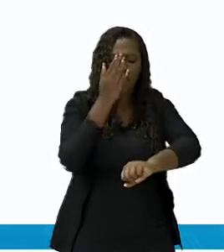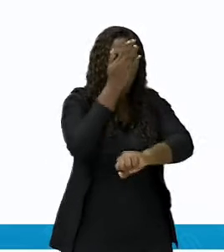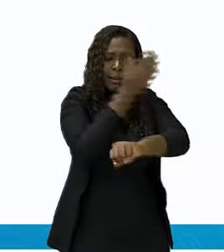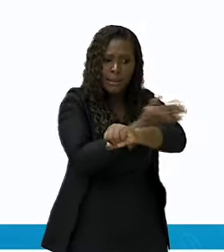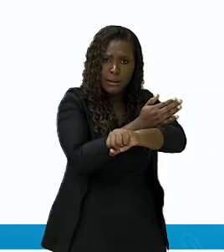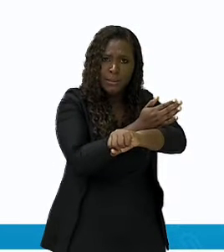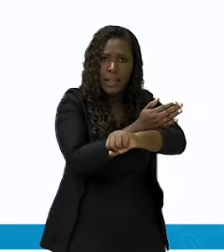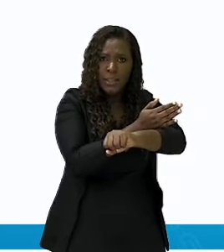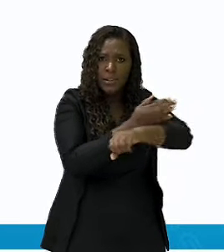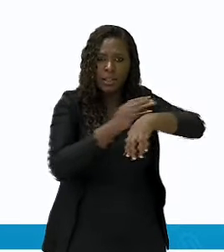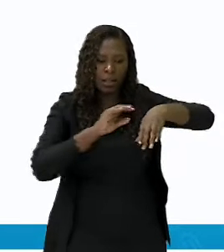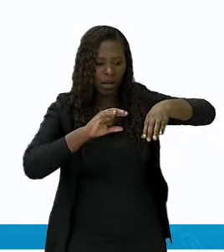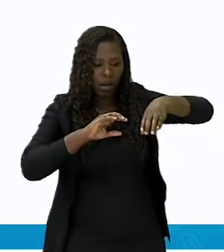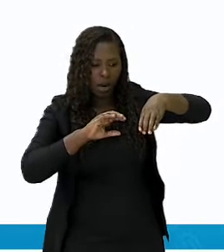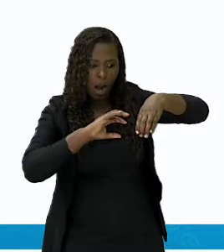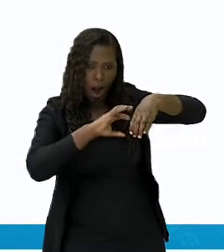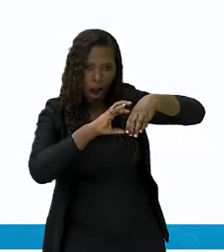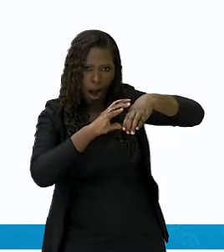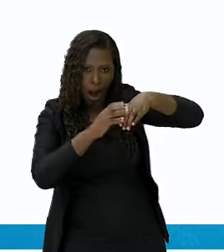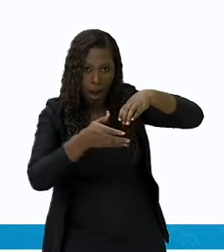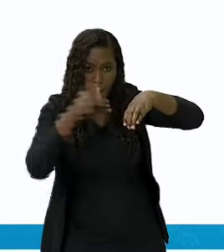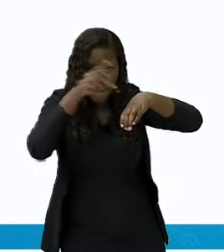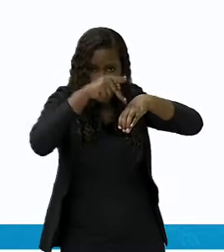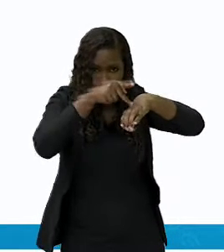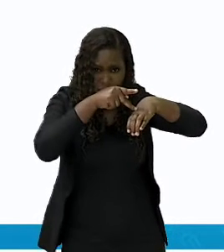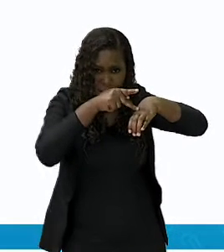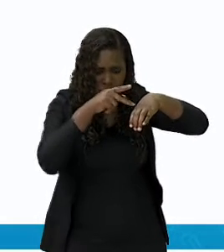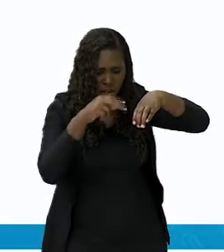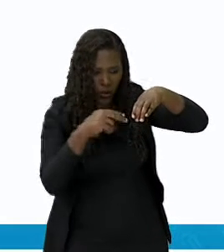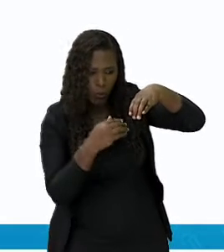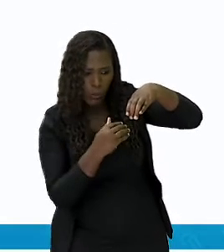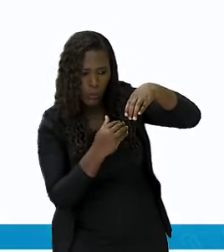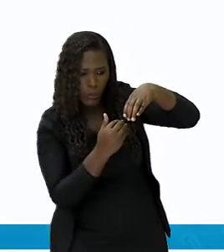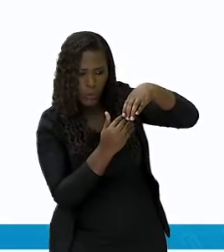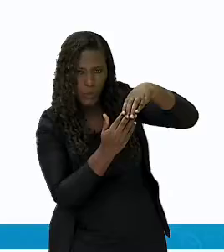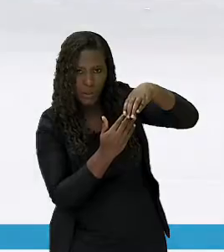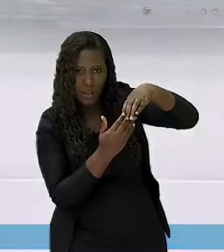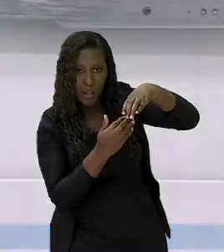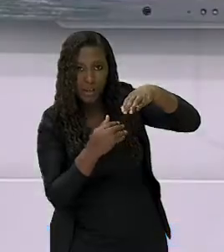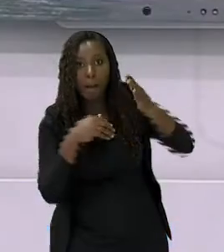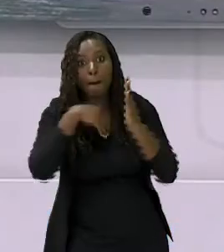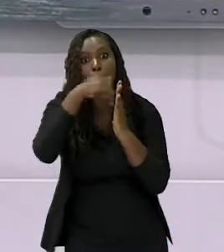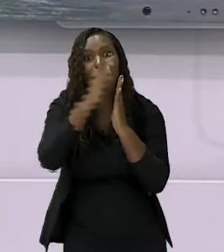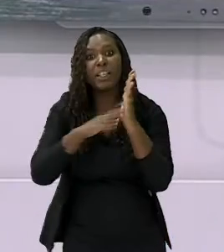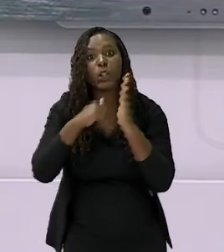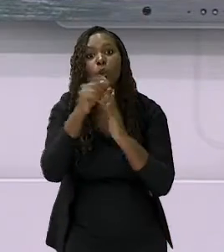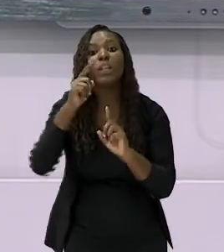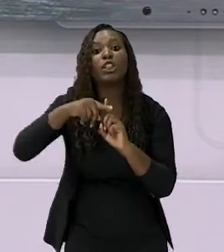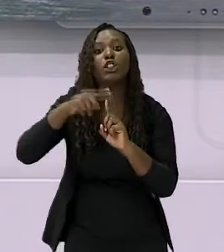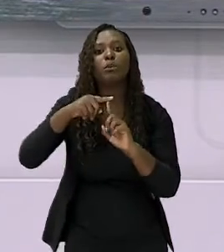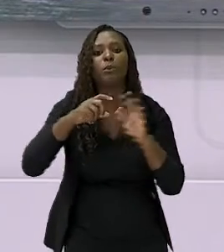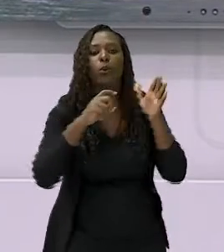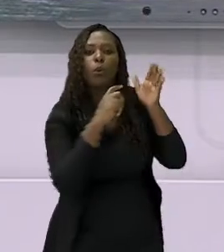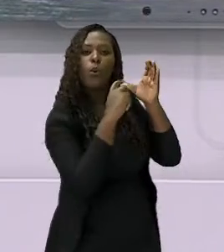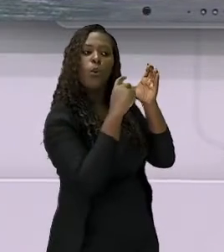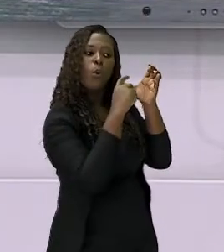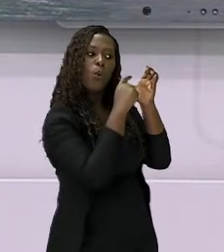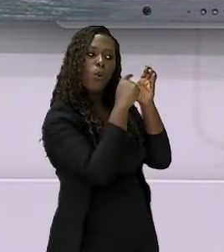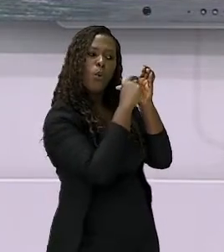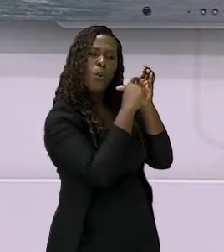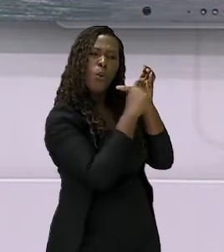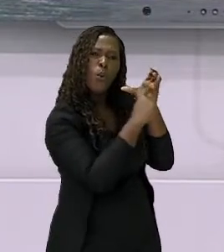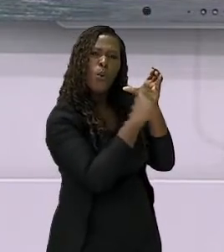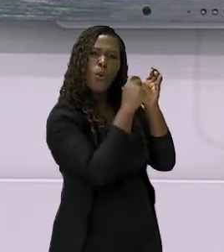as pinturas rupestres. E para isso copiavam as cores da natureza. Ou para você ver, até os próprios